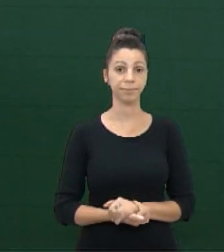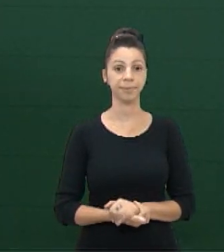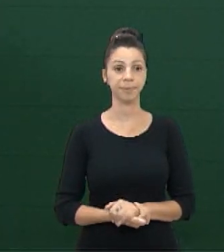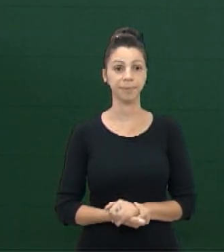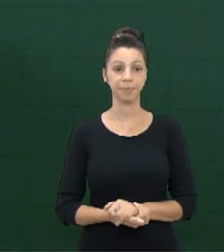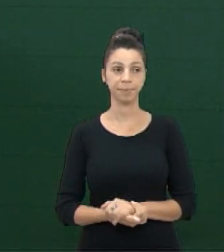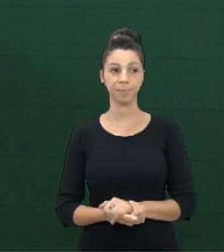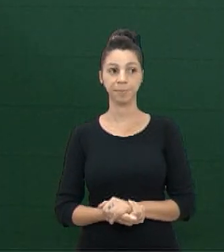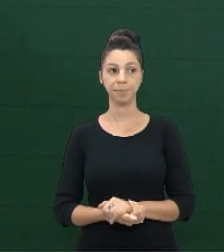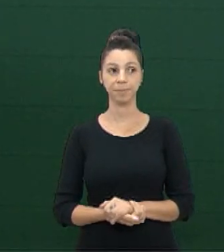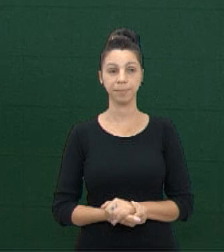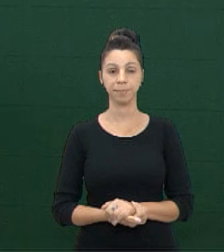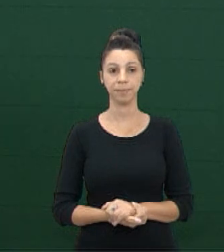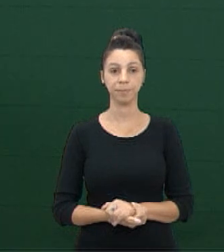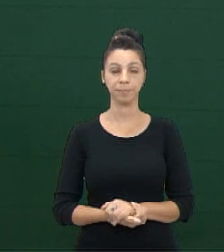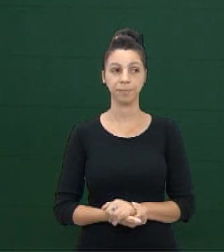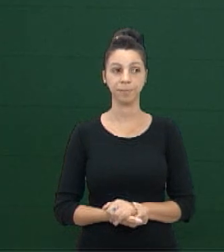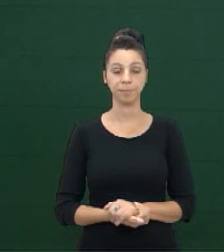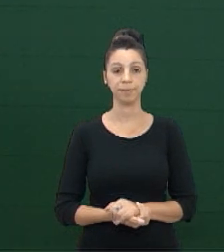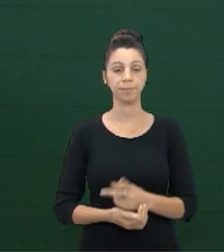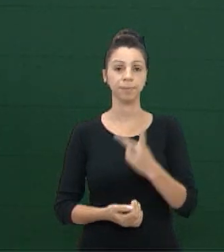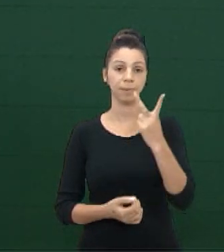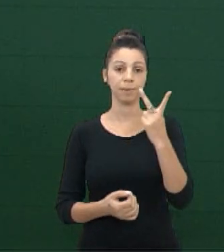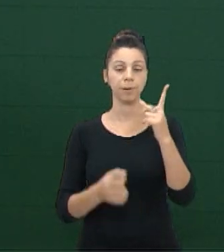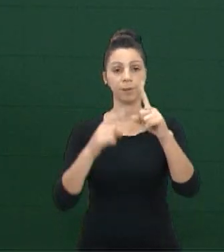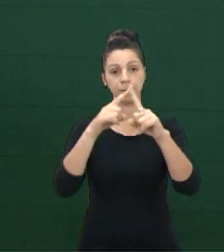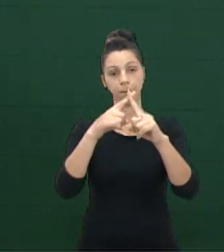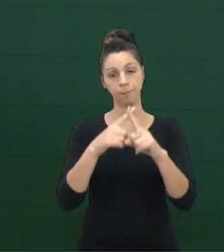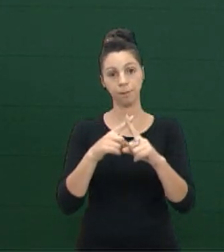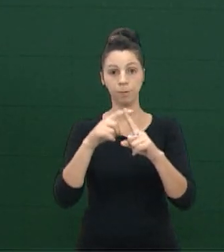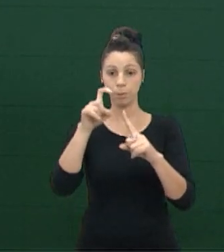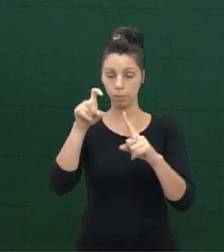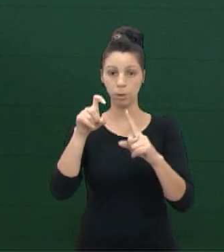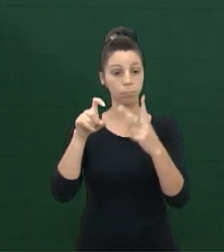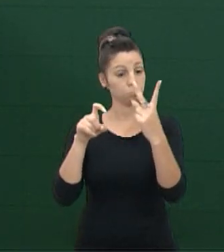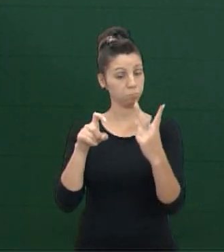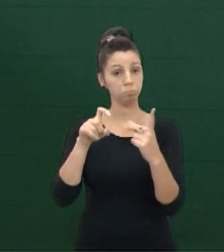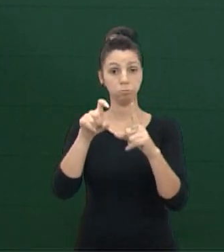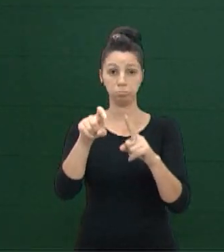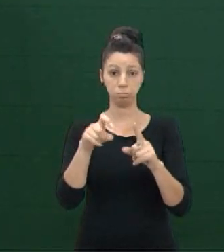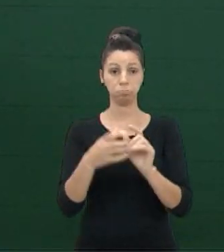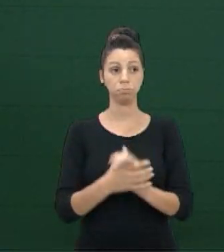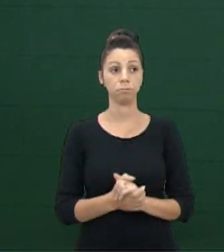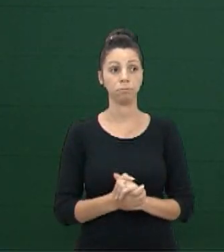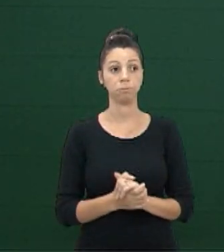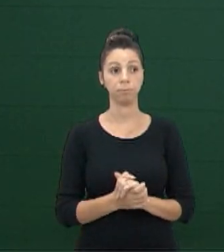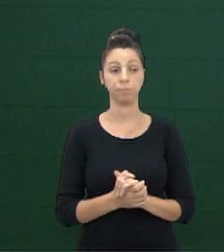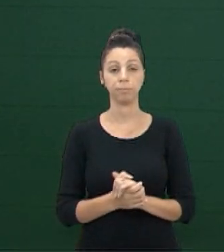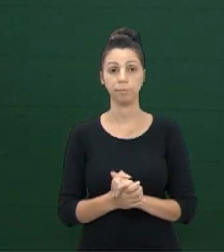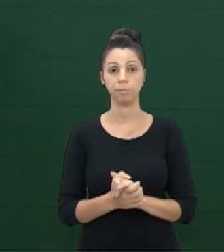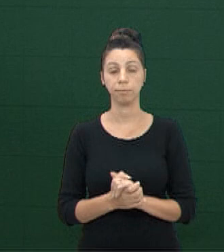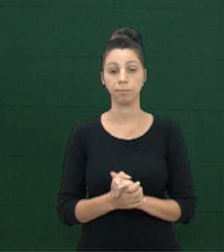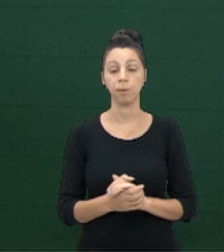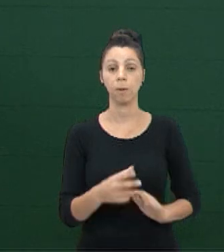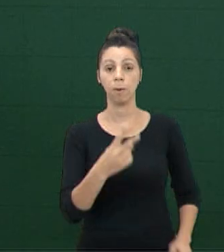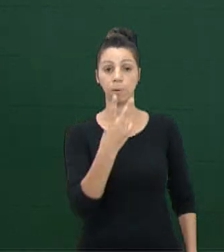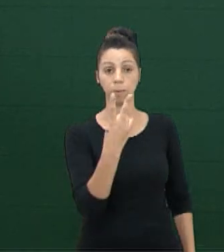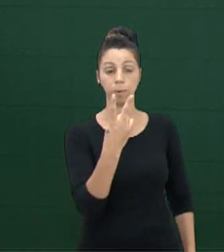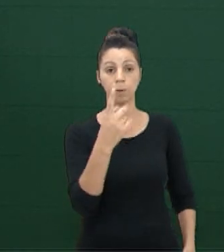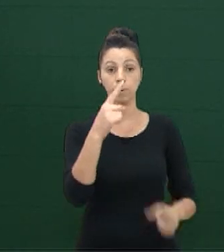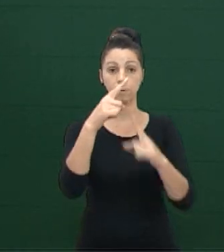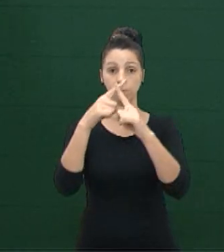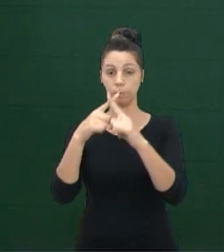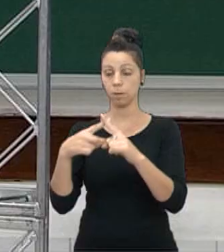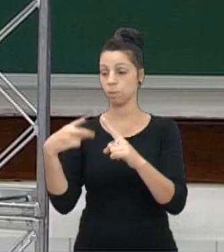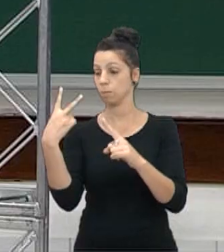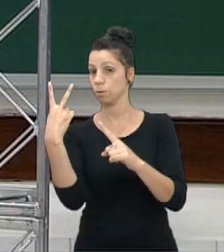lá, pela distributiva. 2 vezes x, 2x. 2 vezes 2 graus é igual